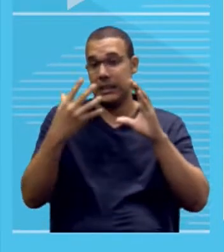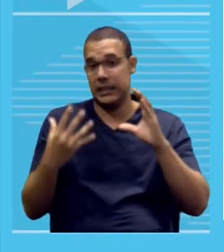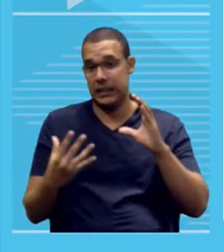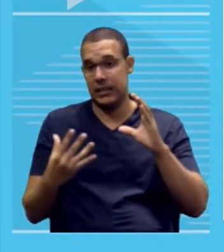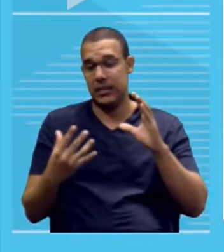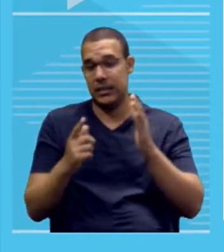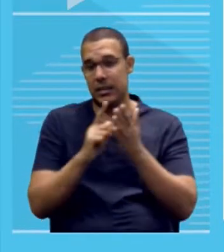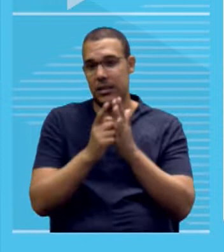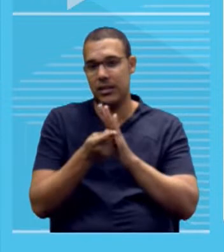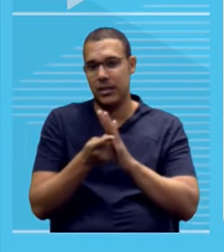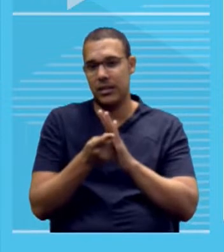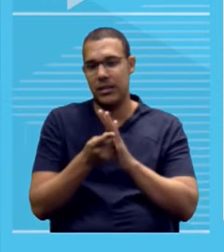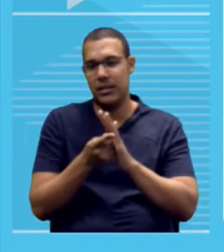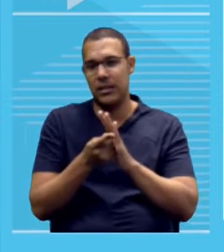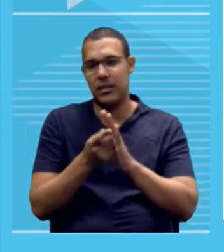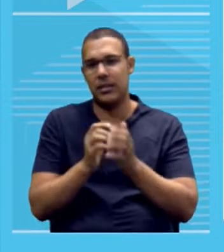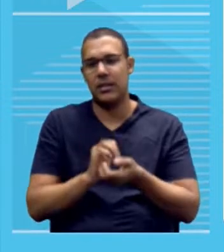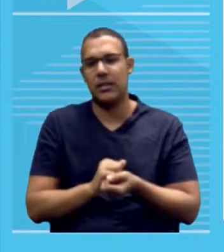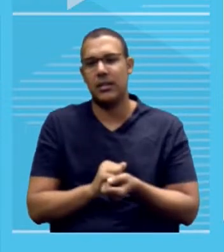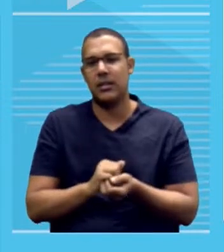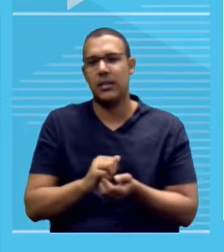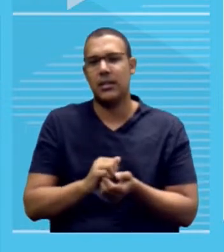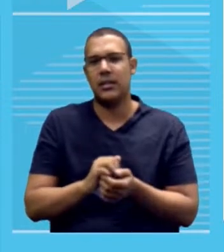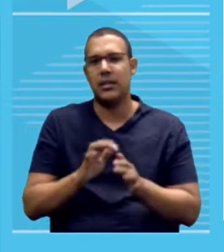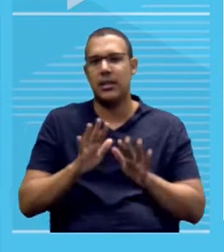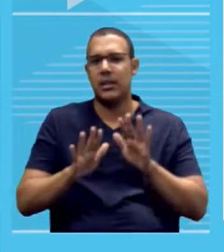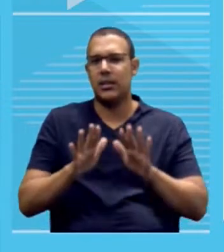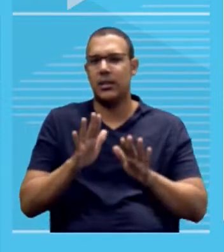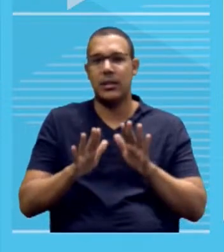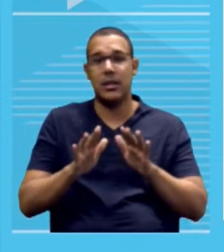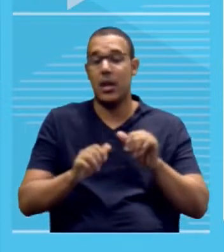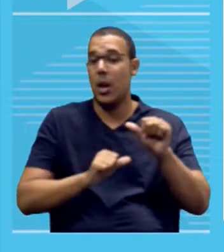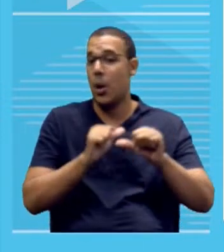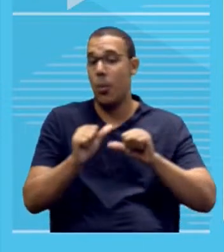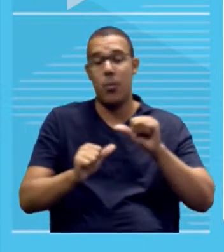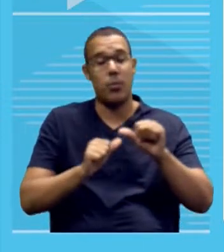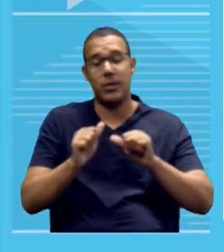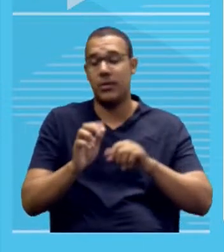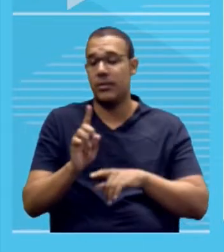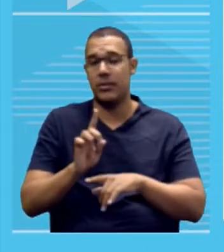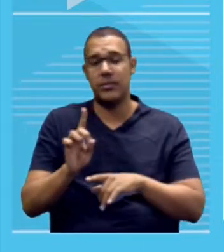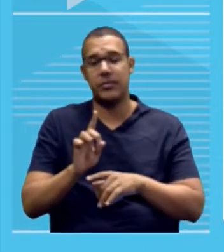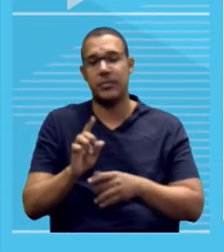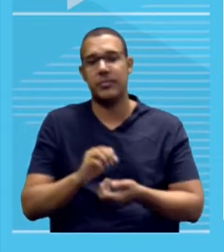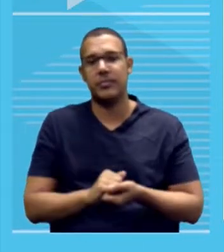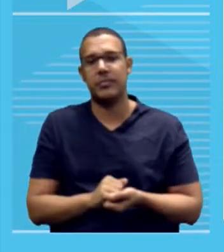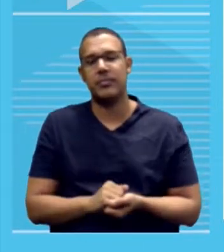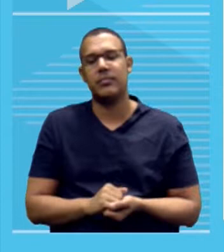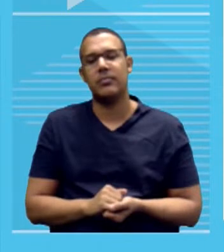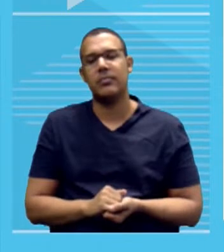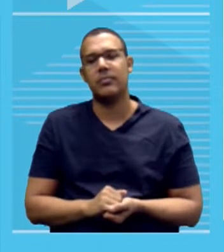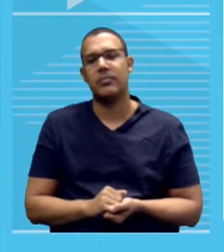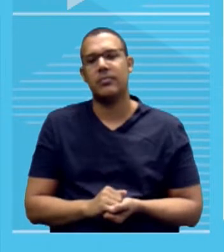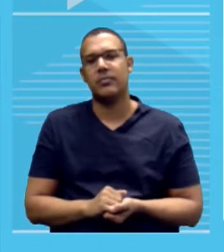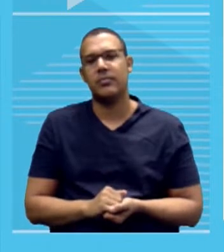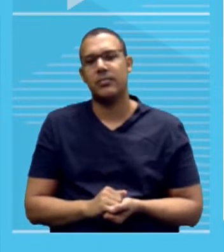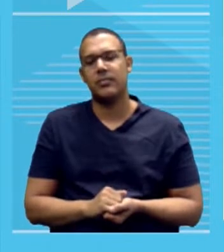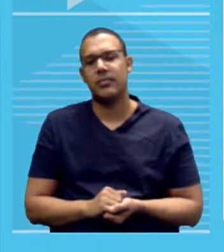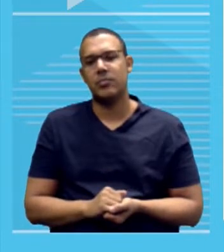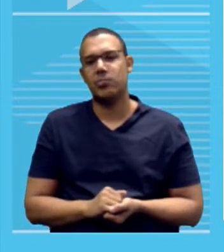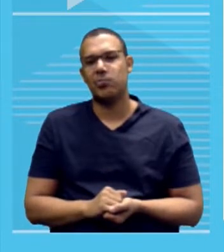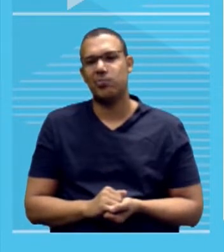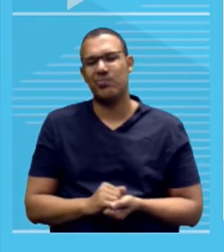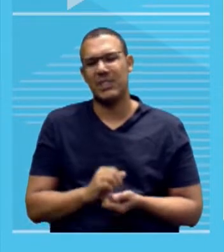elas são razoavelmente estáveis elas não mudam tanto não viu Professor mas esse é o alterar